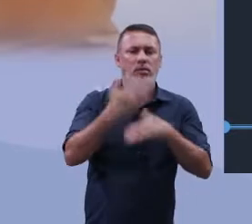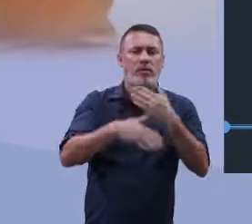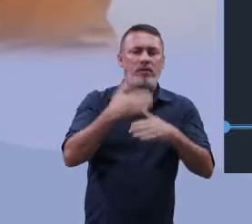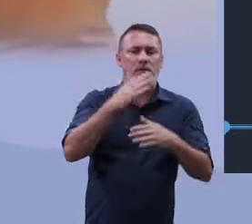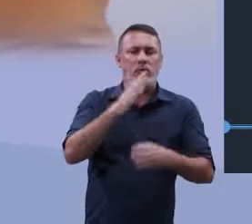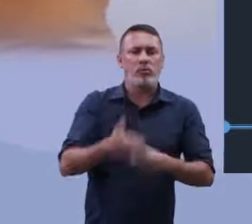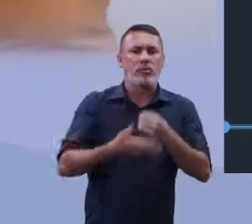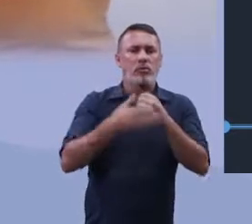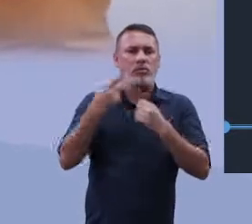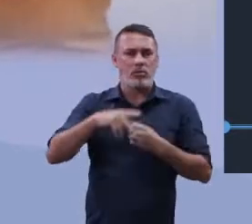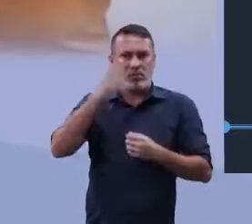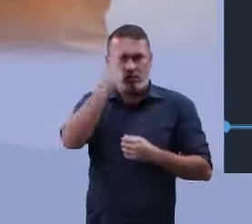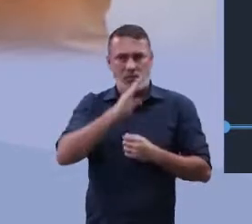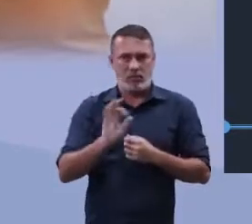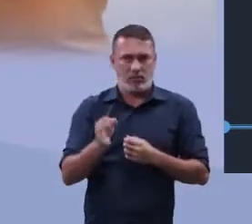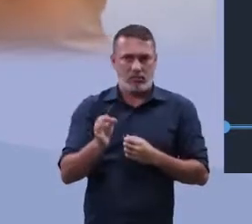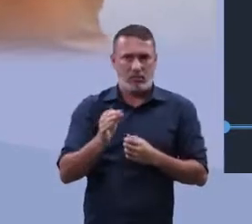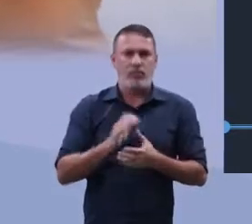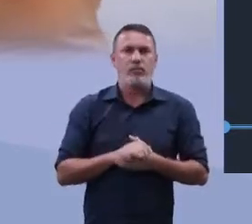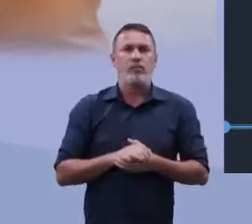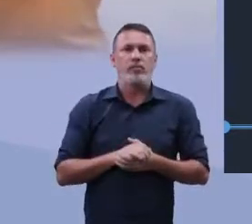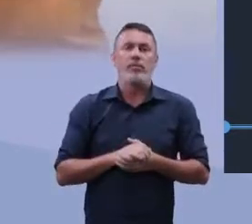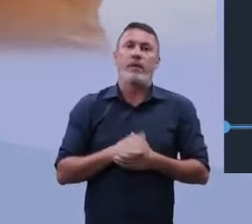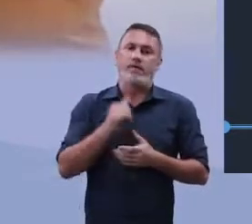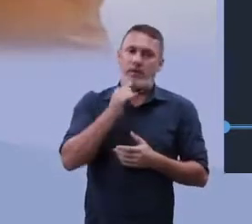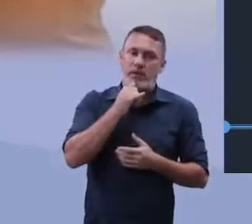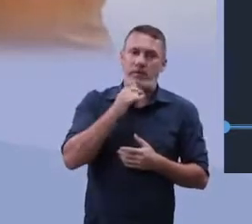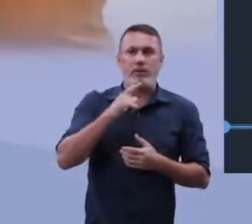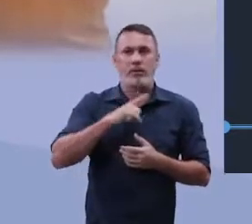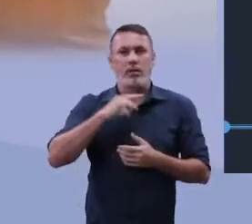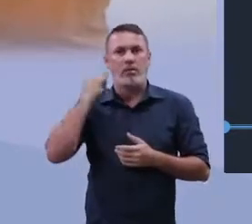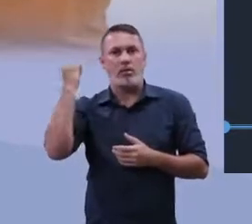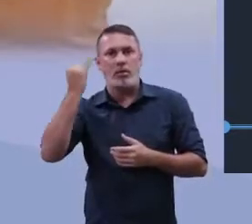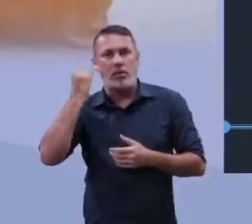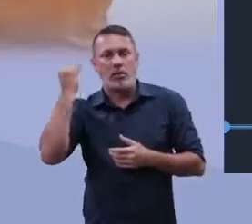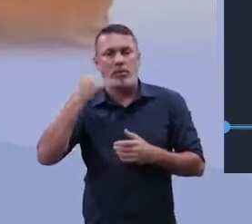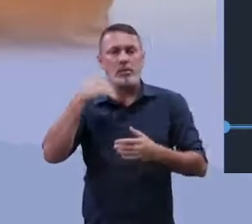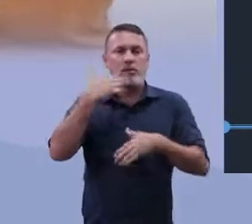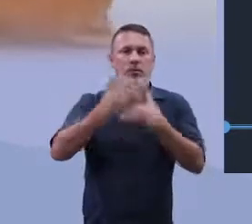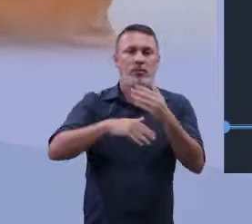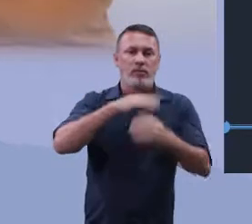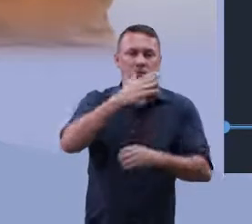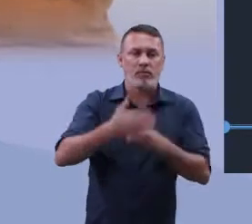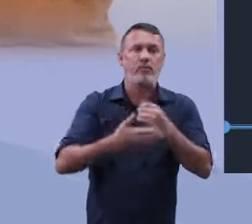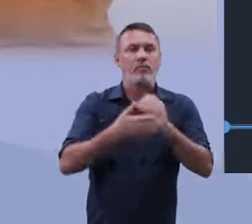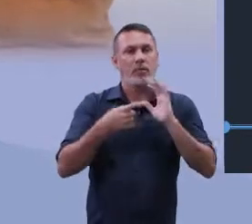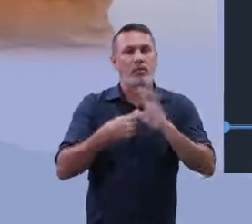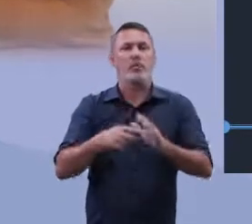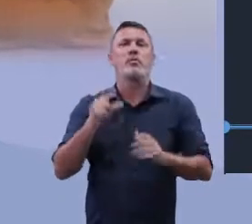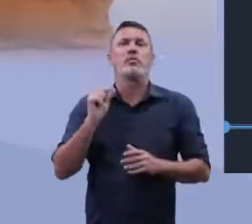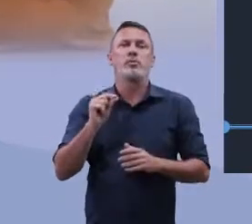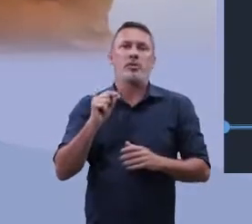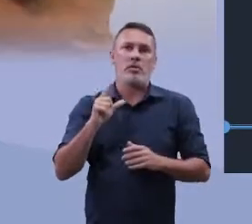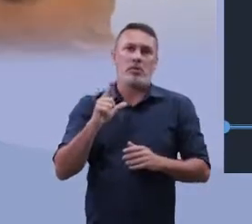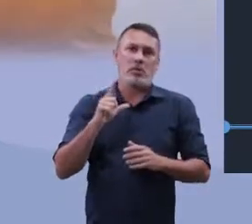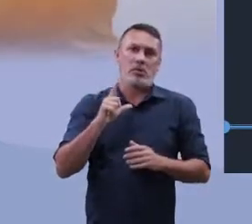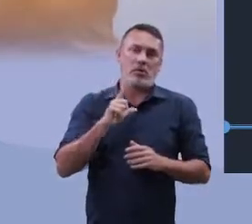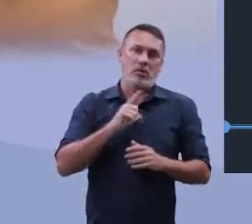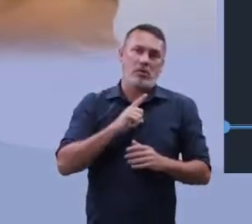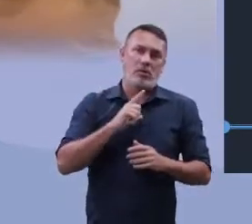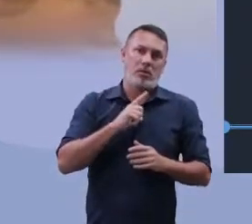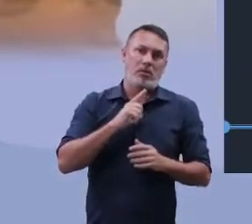do desenvolvimento sustentável no Brasil. Né? Infelizmente, essa importância nós mostramos que